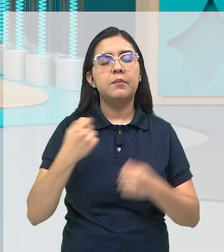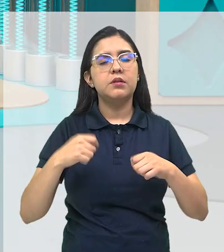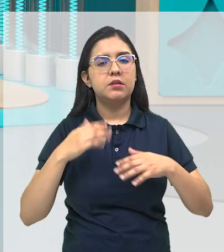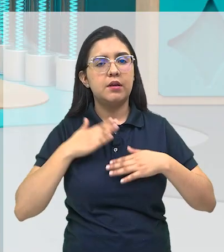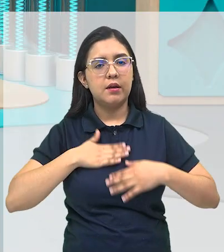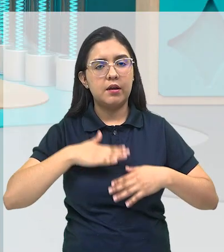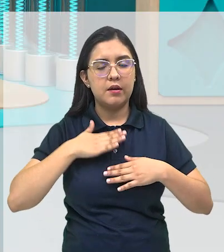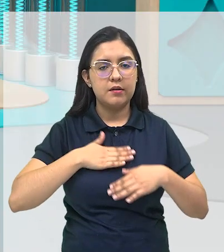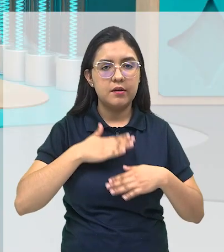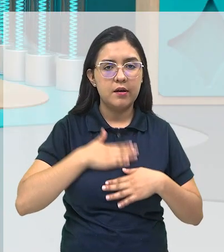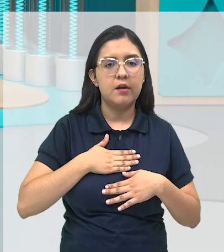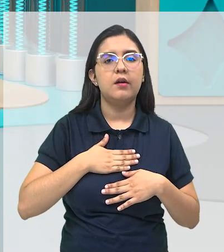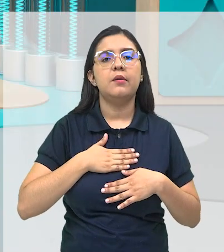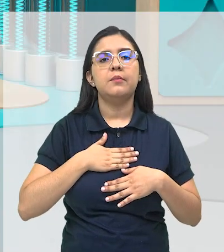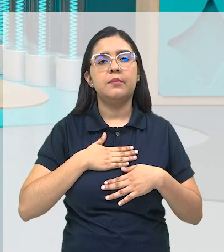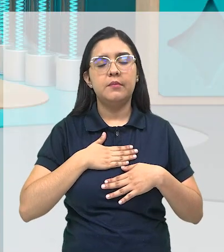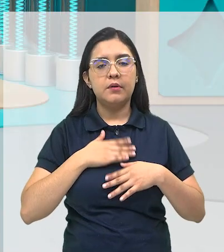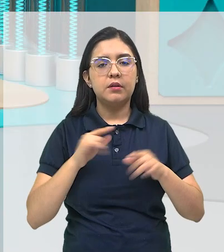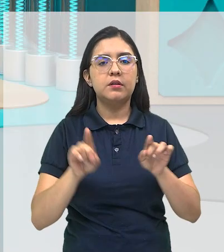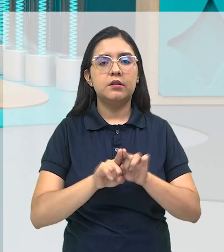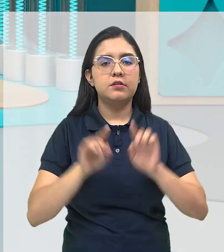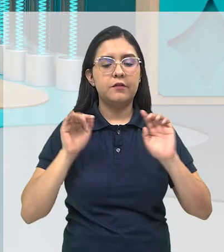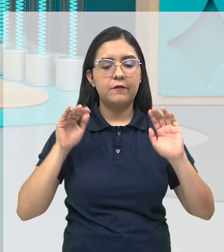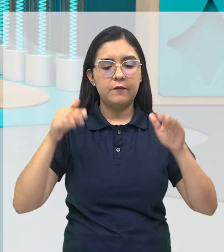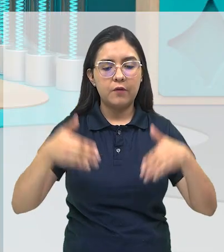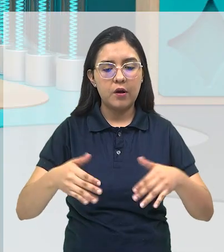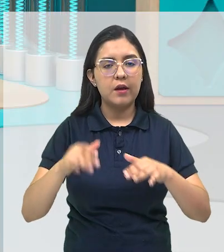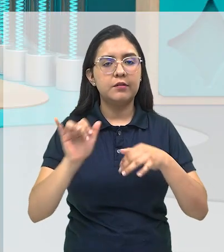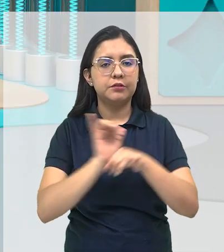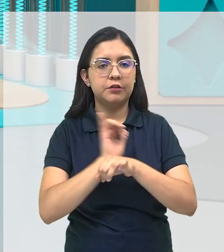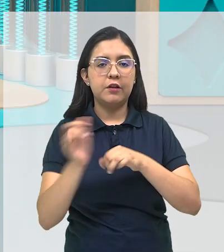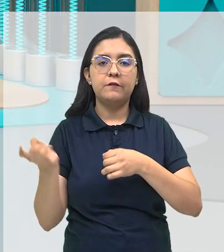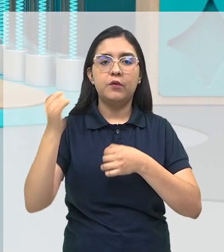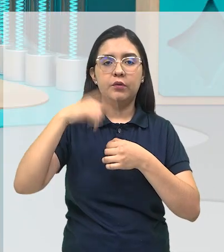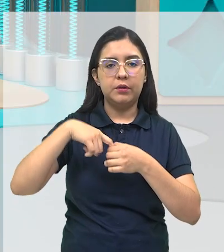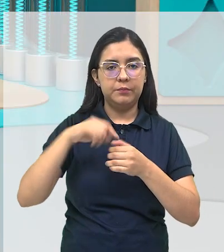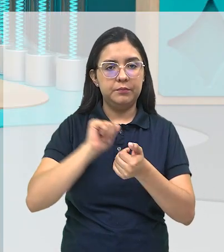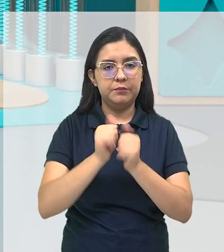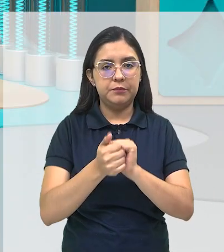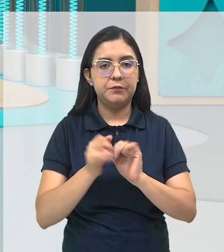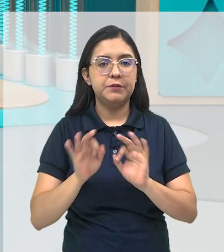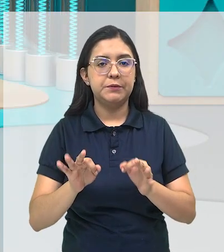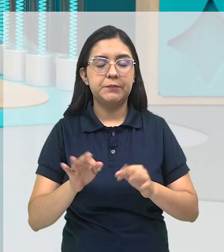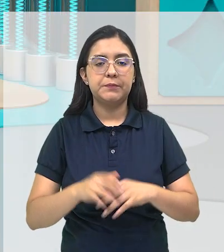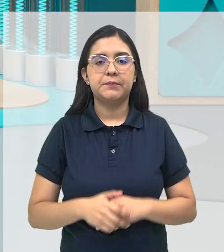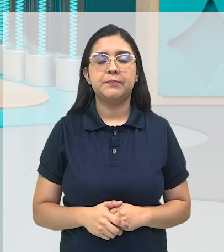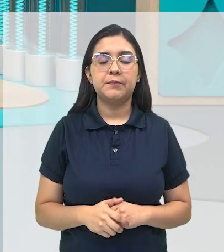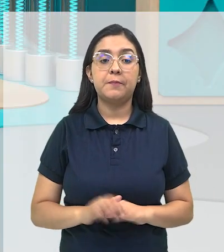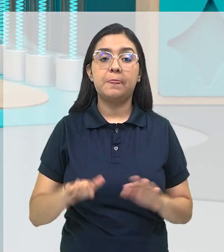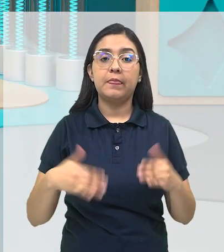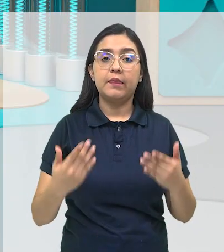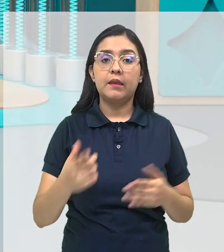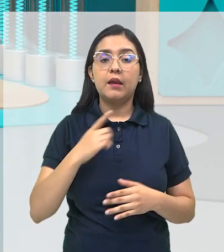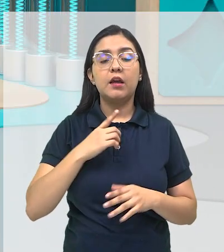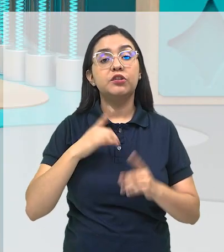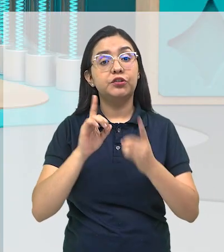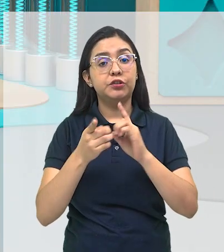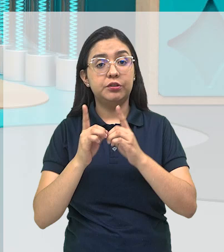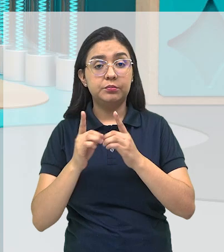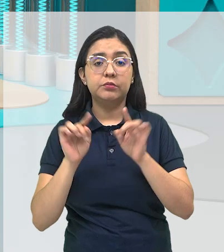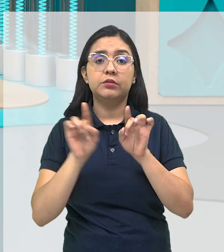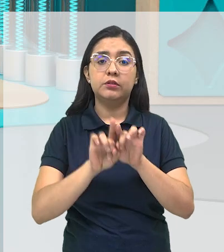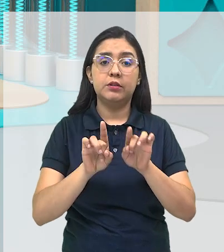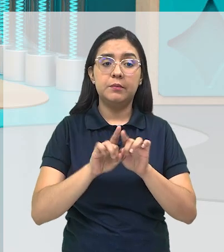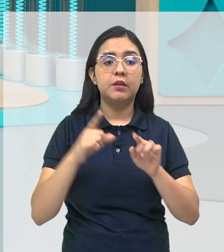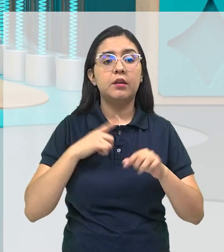calma, esfriar o sangue, recompor ali as estratégias e voltar para o jogo, tá bom? Então, é um jogo dinâmico, ele tem